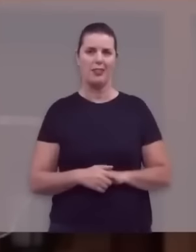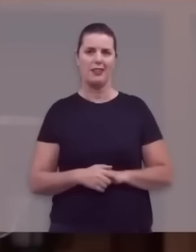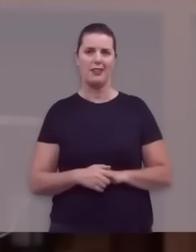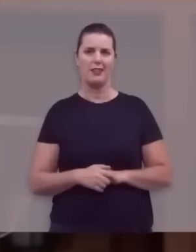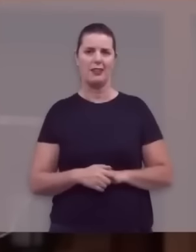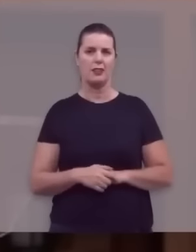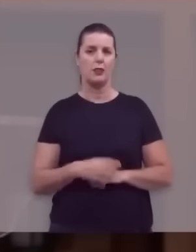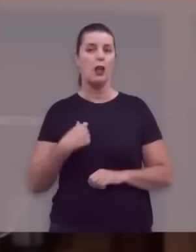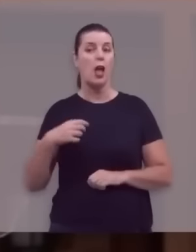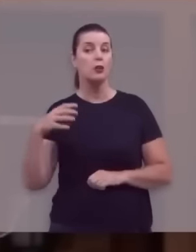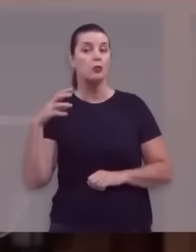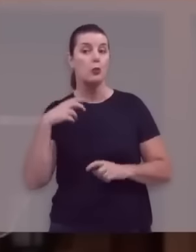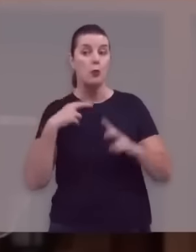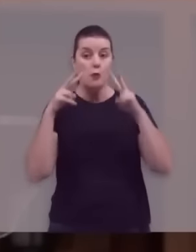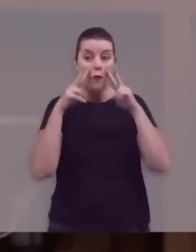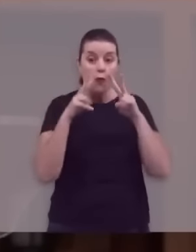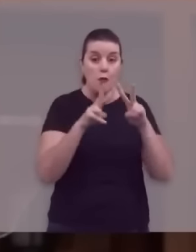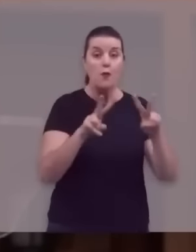audivelmente